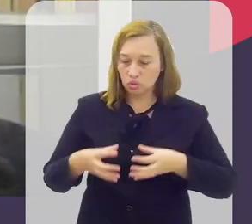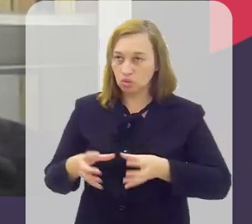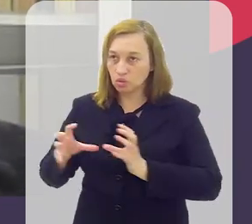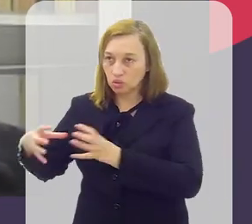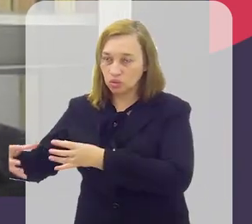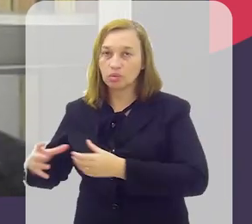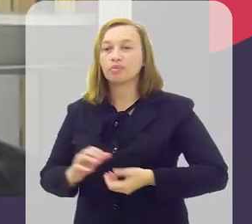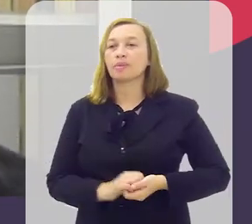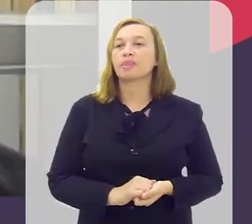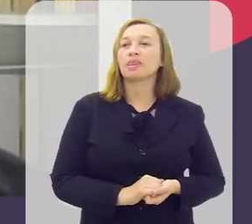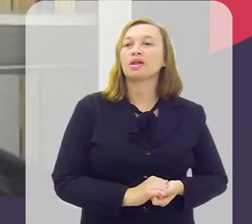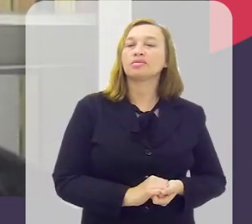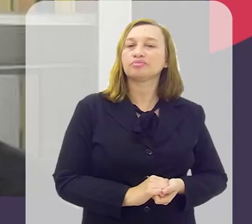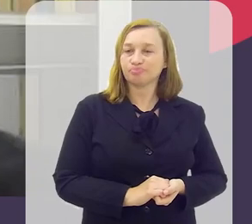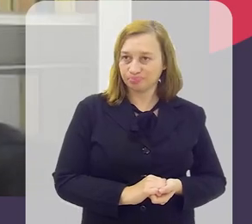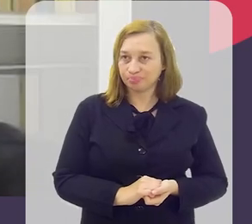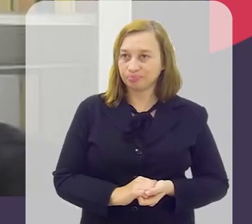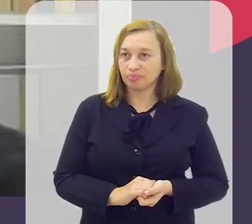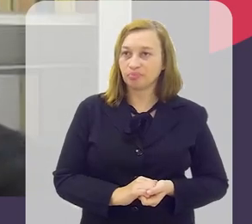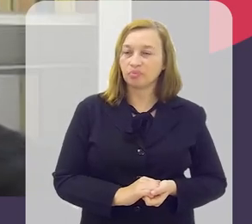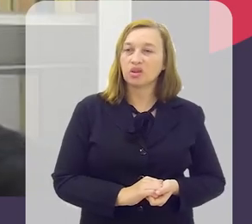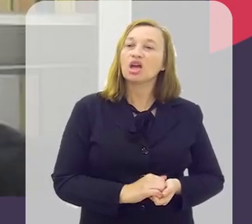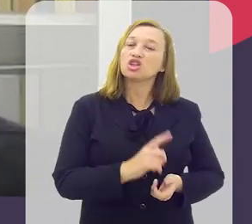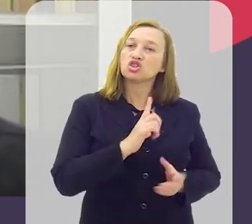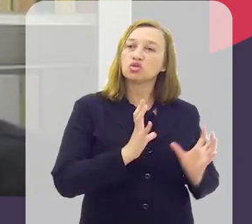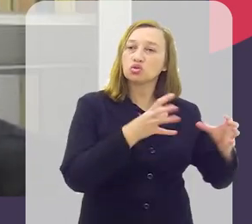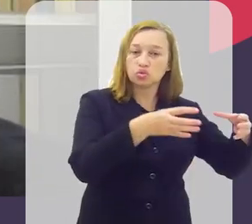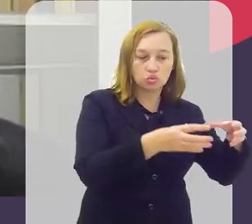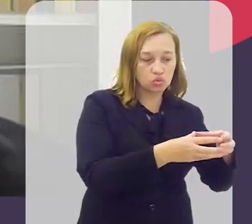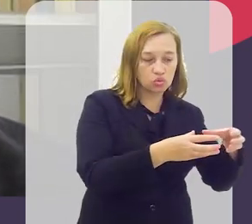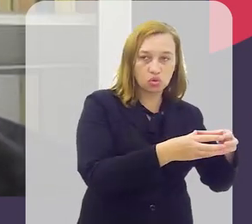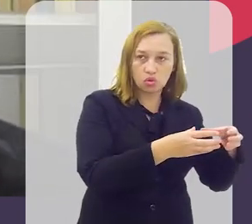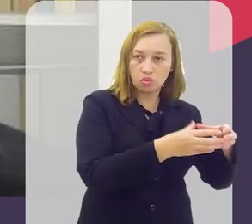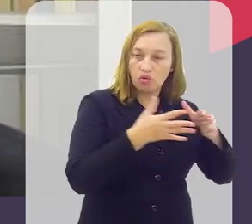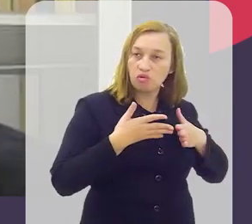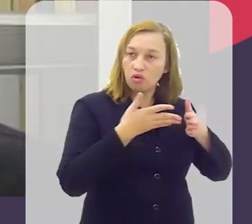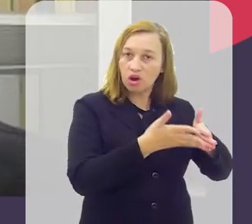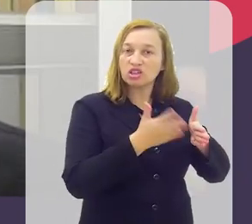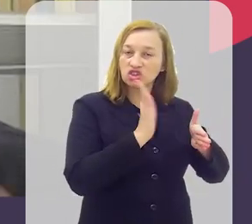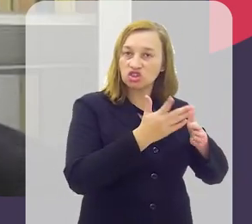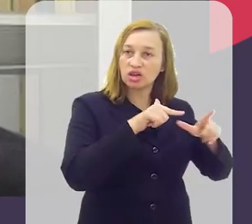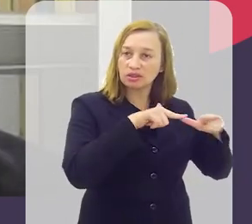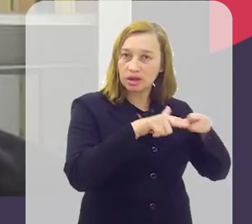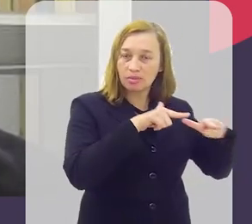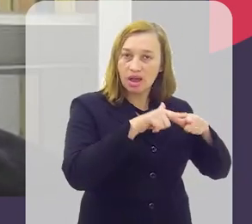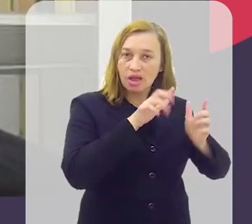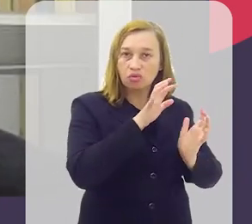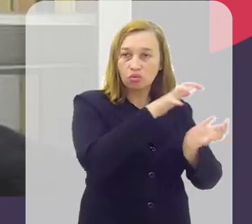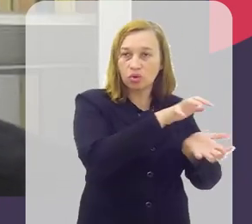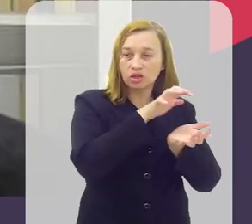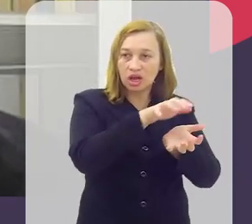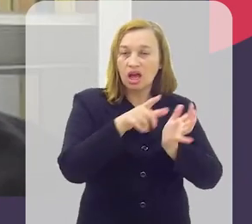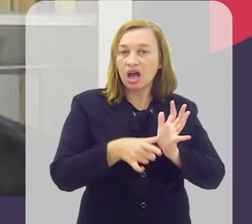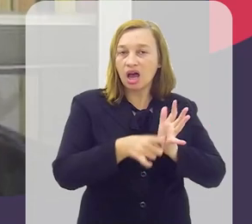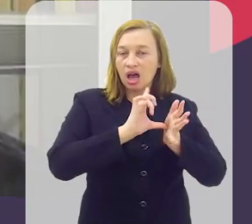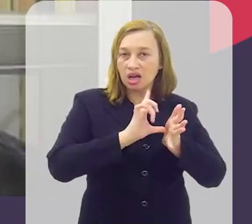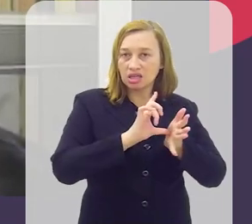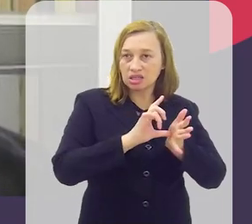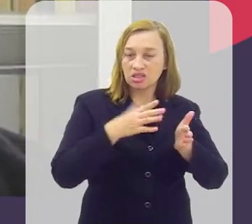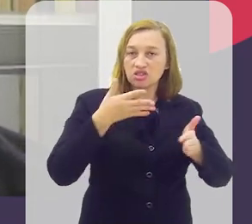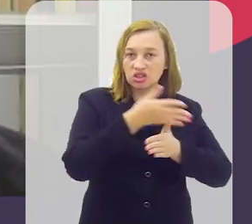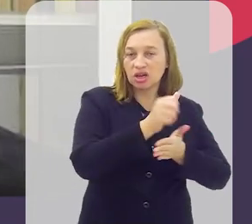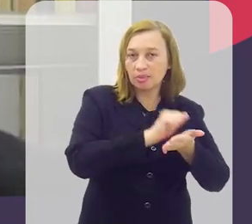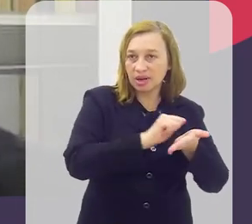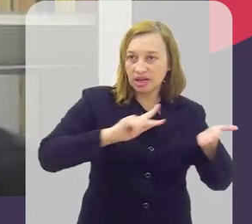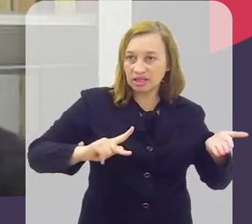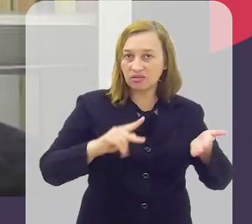são um grupo homogêneo, né? A gente então notou que tinha um grupo bem definido daqueles que já trabalhavam com entregas, mesmo antes da chegada dos